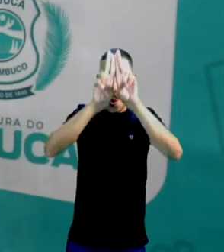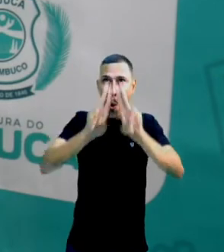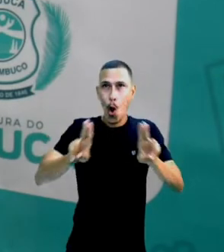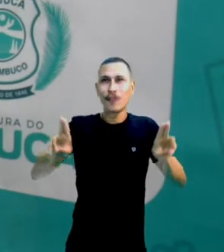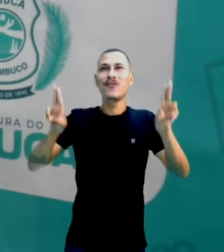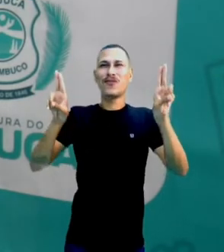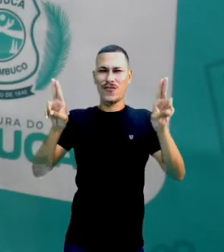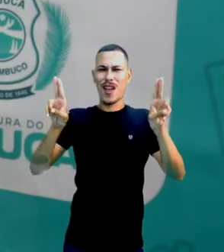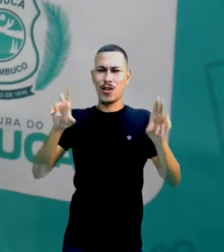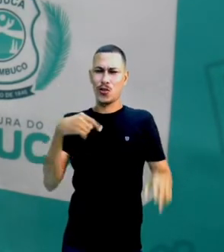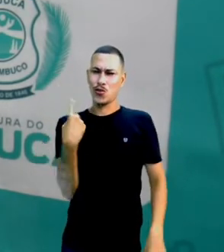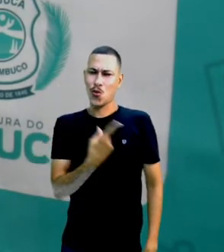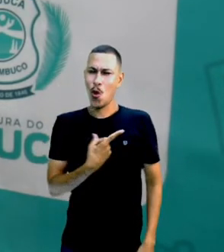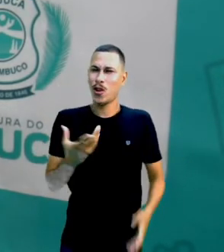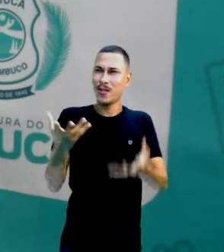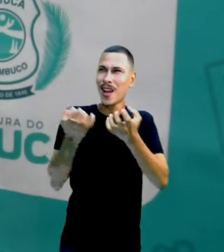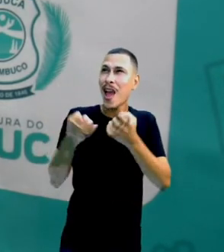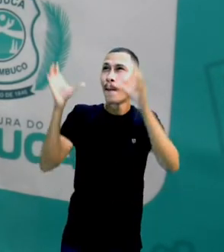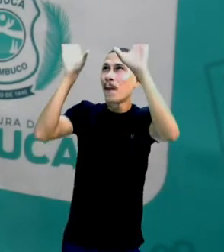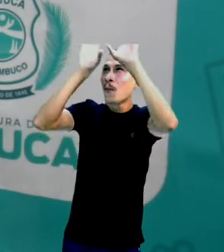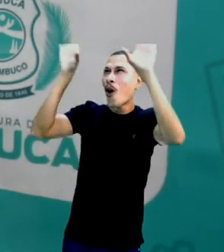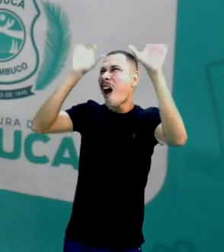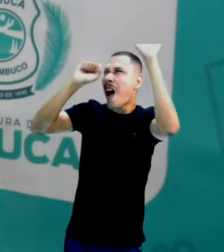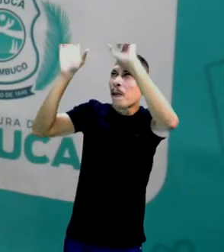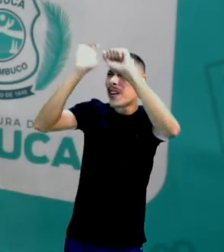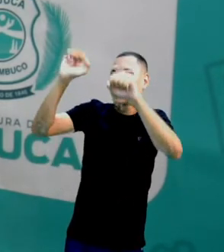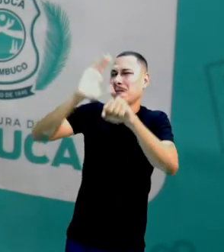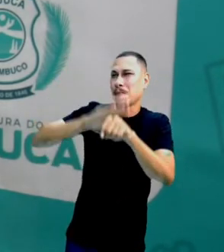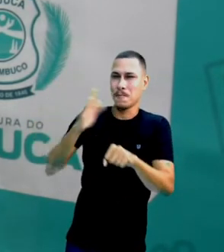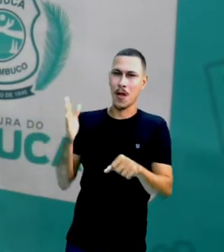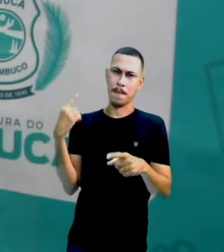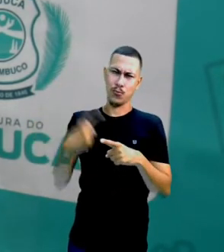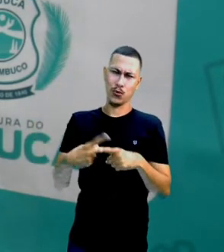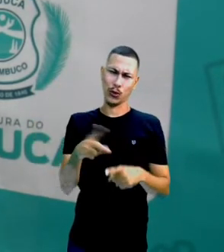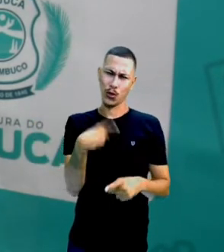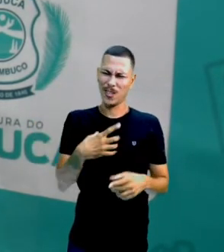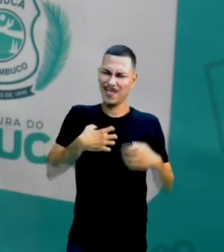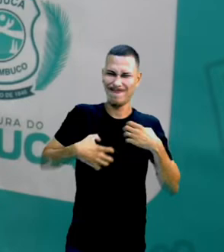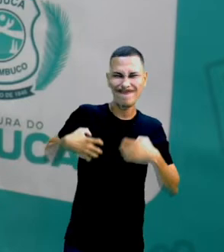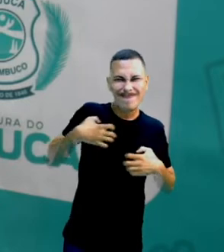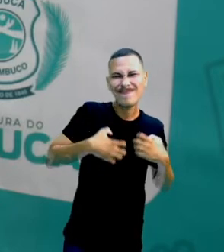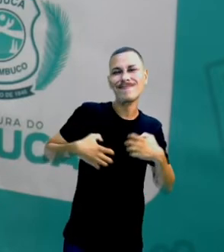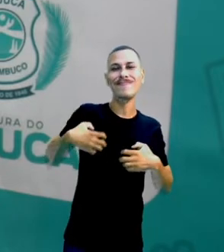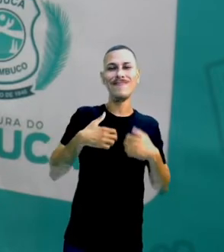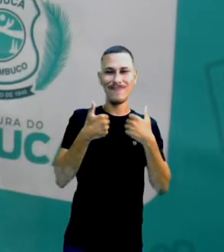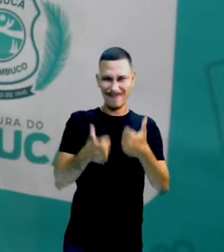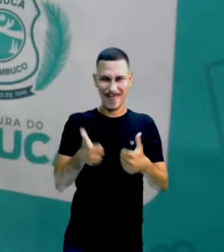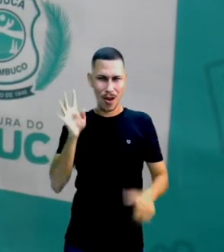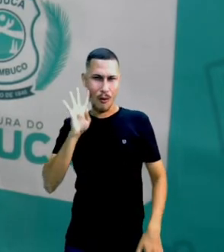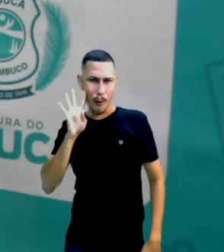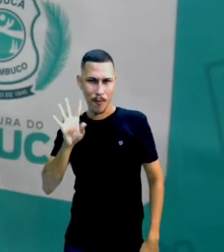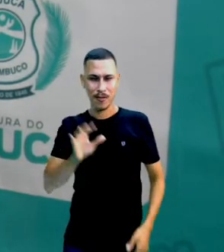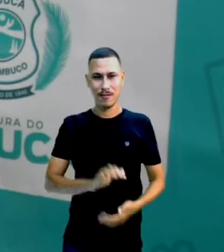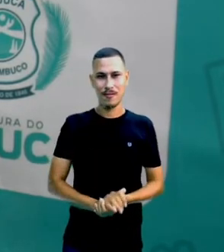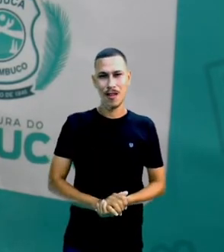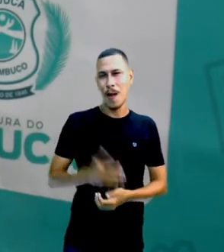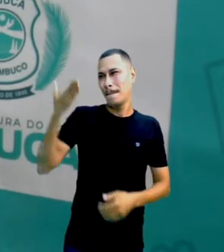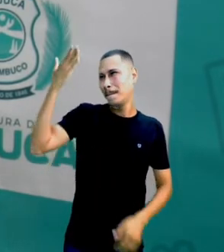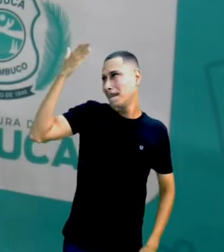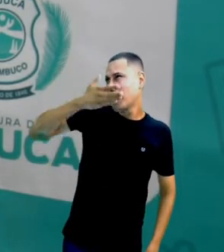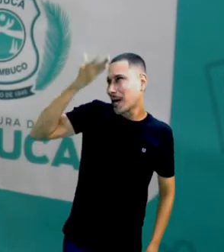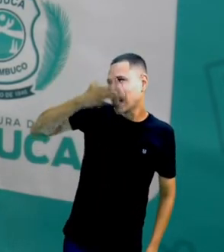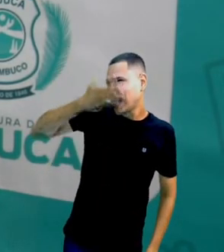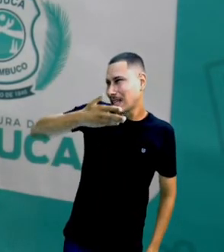dá vontade de aprender mais. Porque nós sentimos, não é isso? A presença